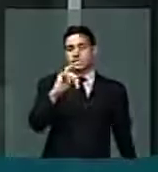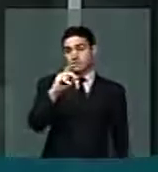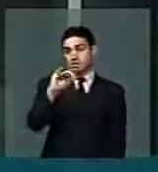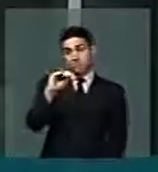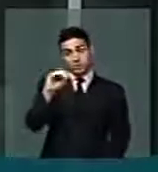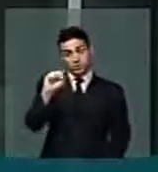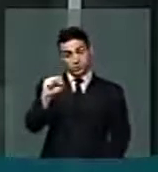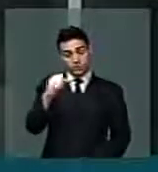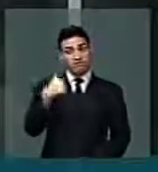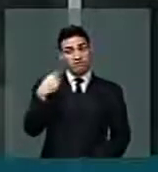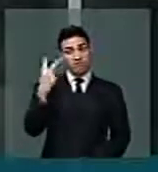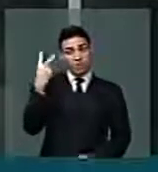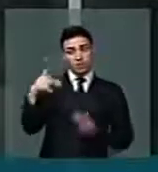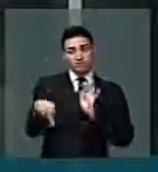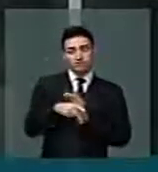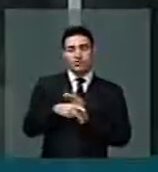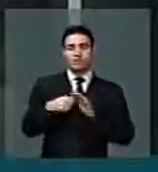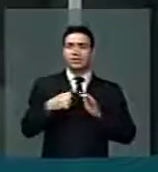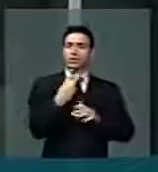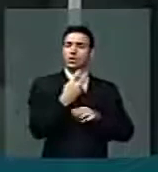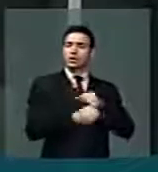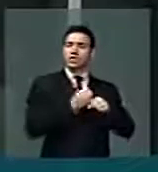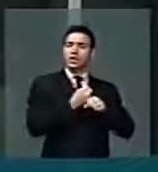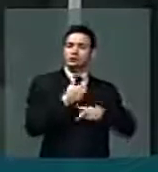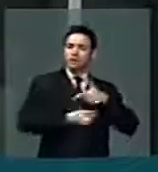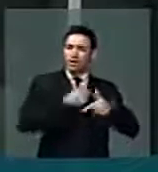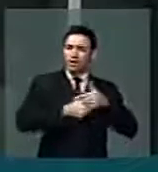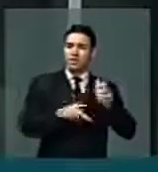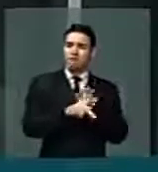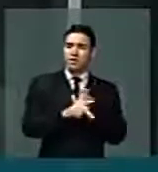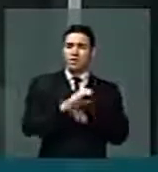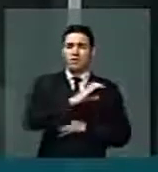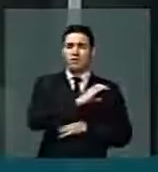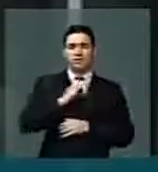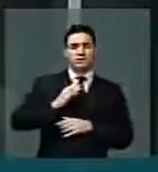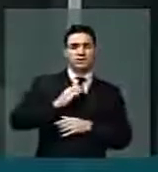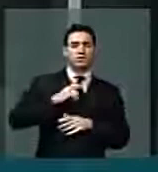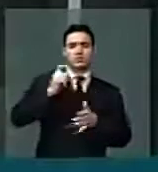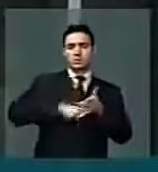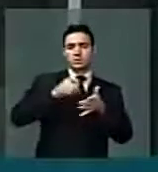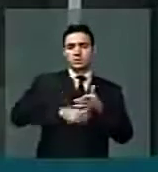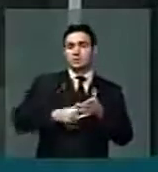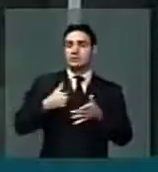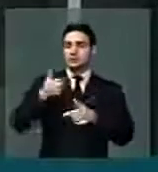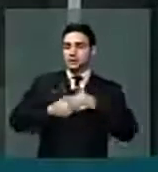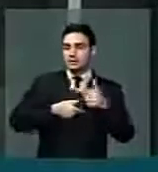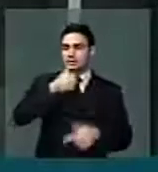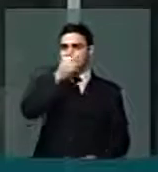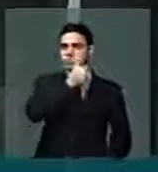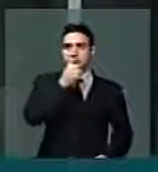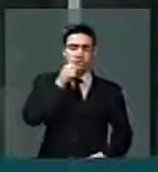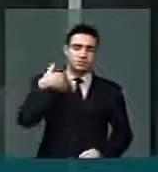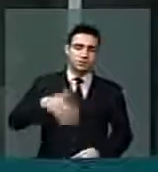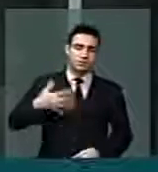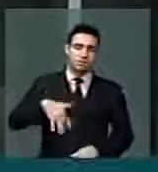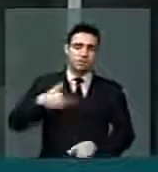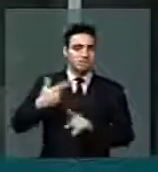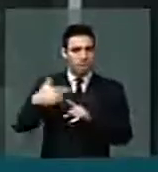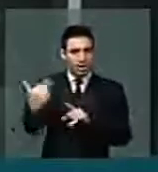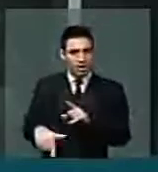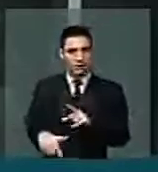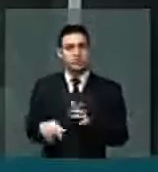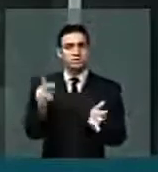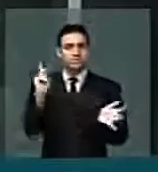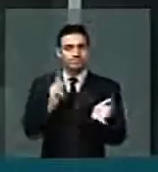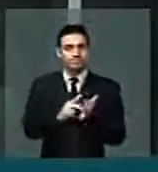de Finanças e Tributação, também com muito trabalho, com muita dedicação. Agradeço